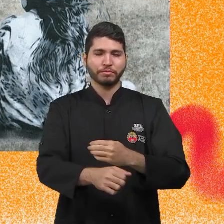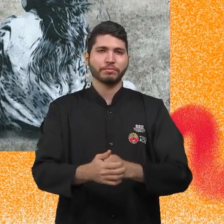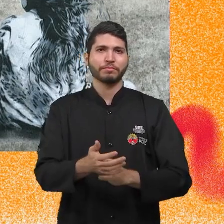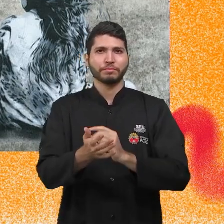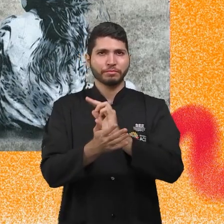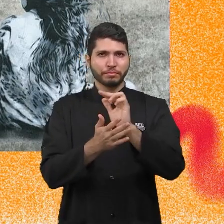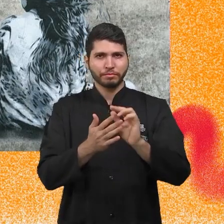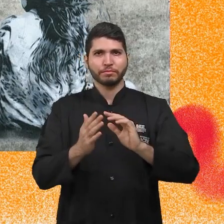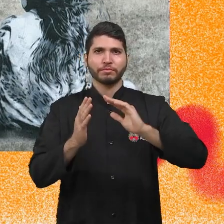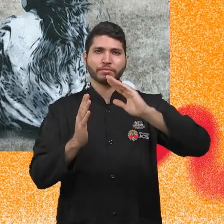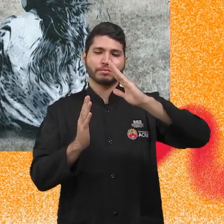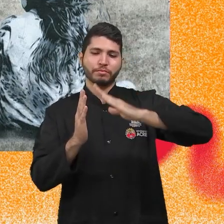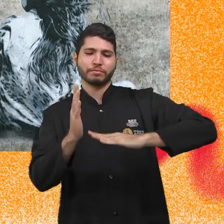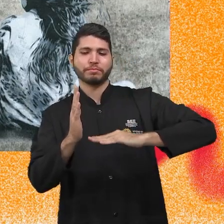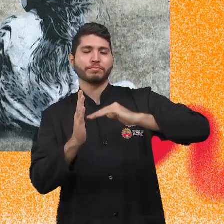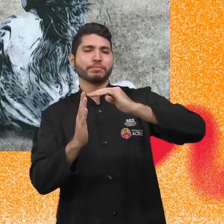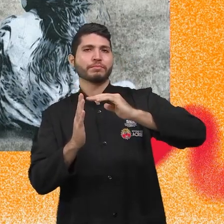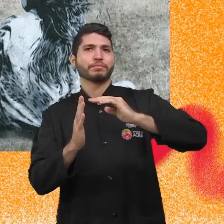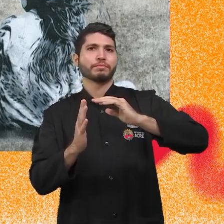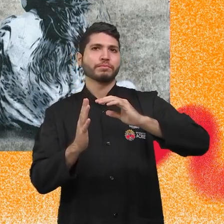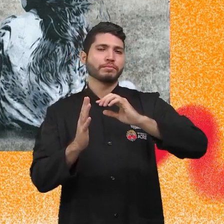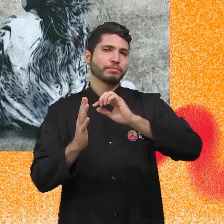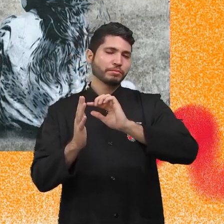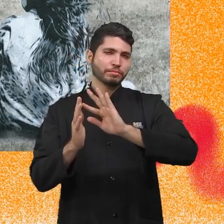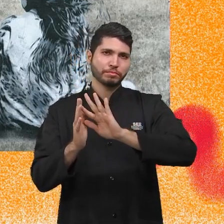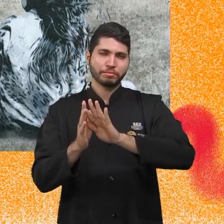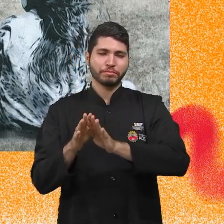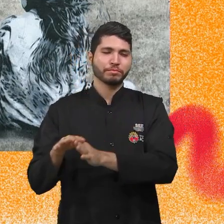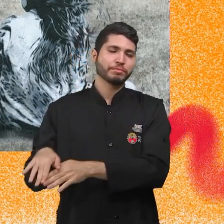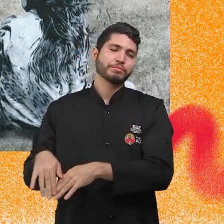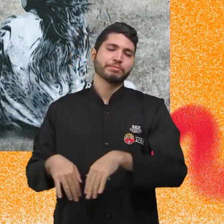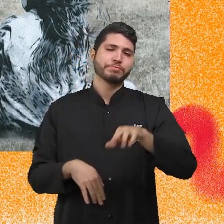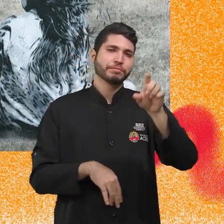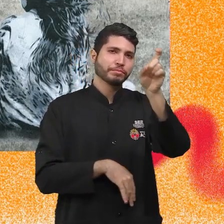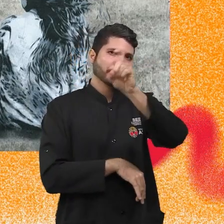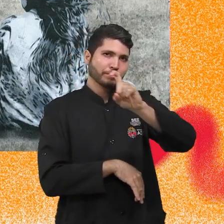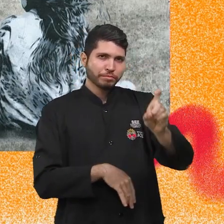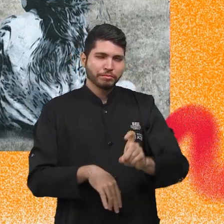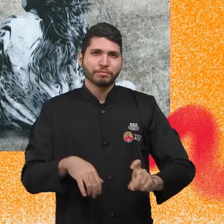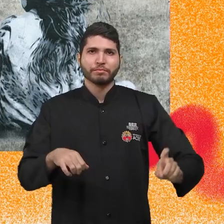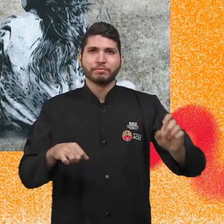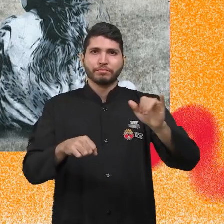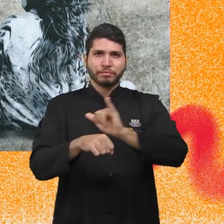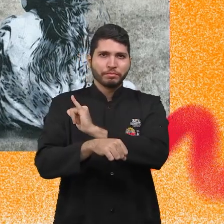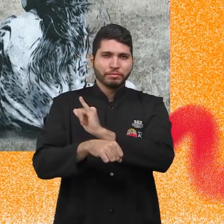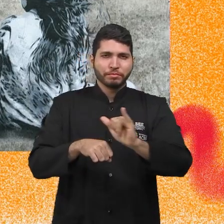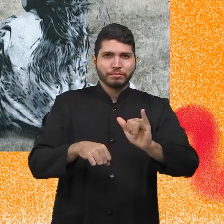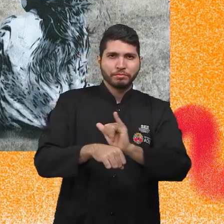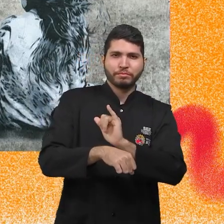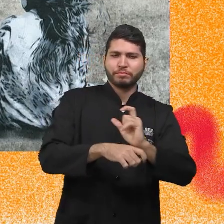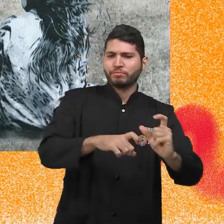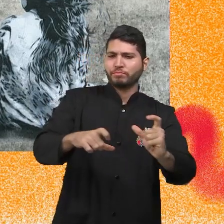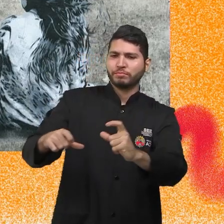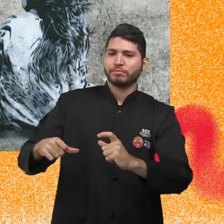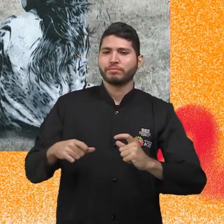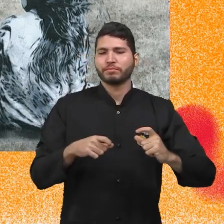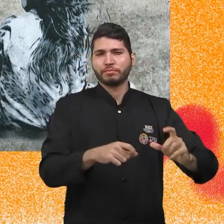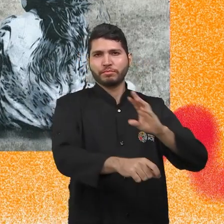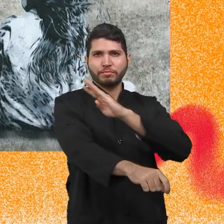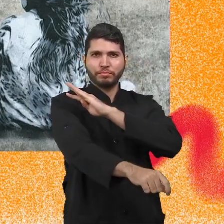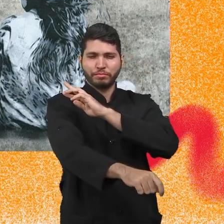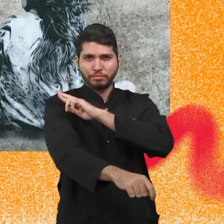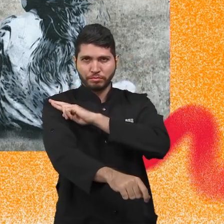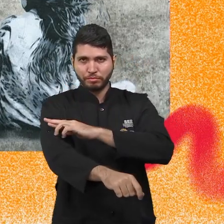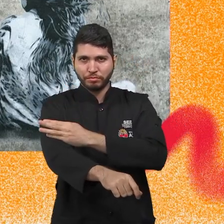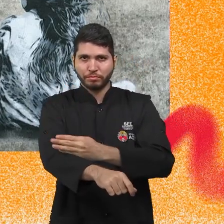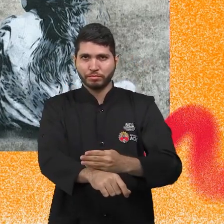obras, pinturas em grafite, em muros aqui estratégicos da cidade, e sempre traz essa identidade mesmo